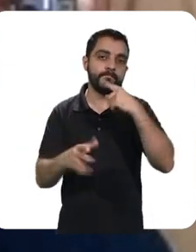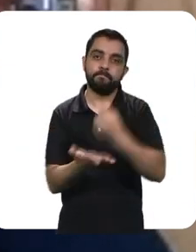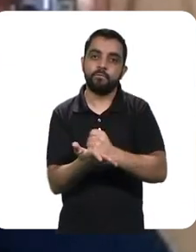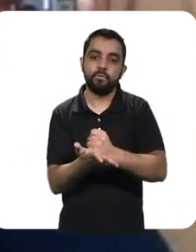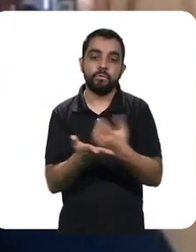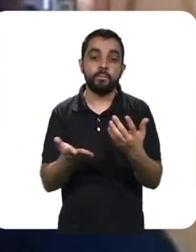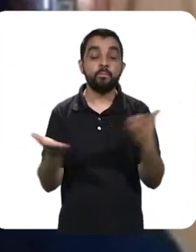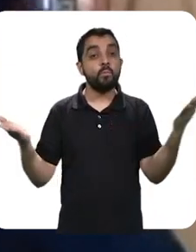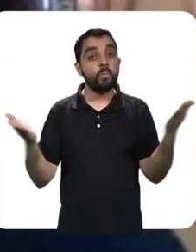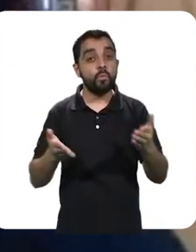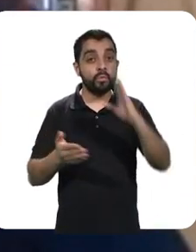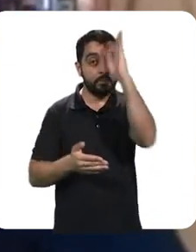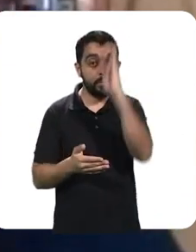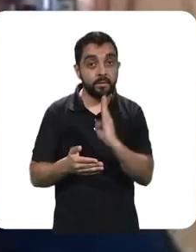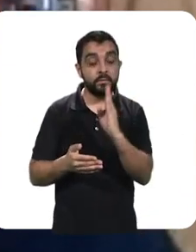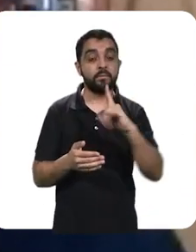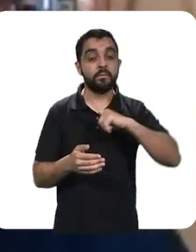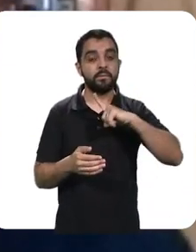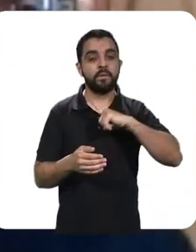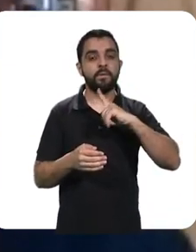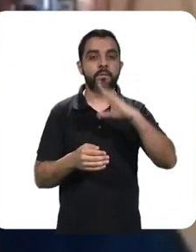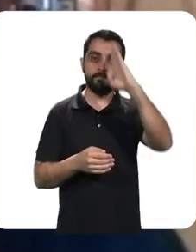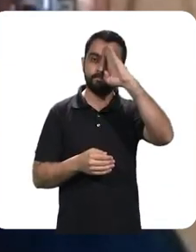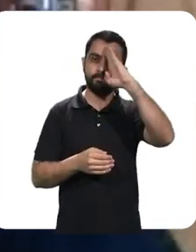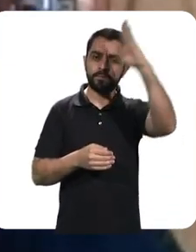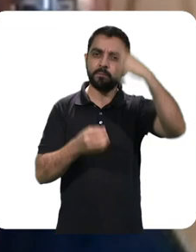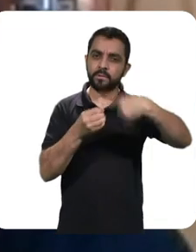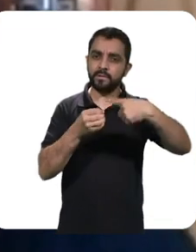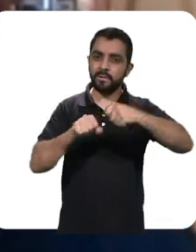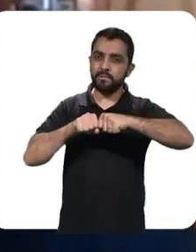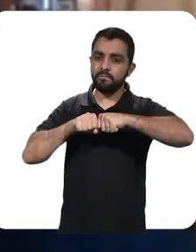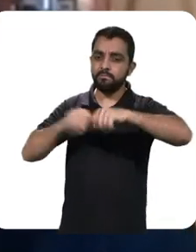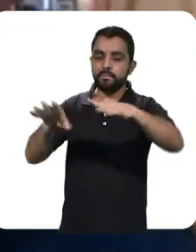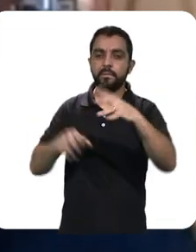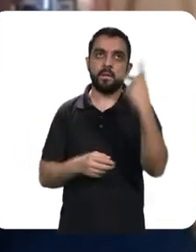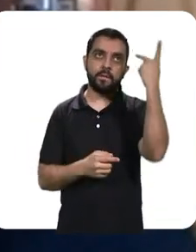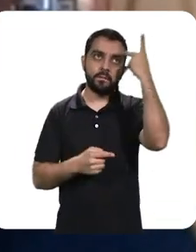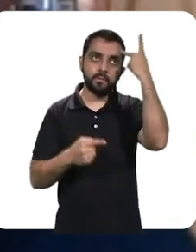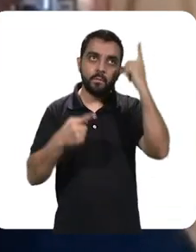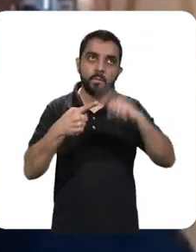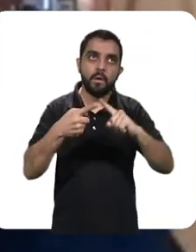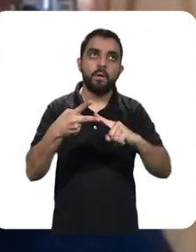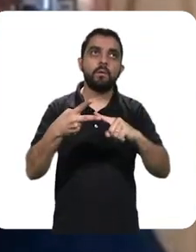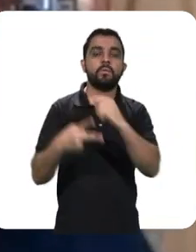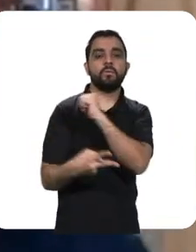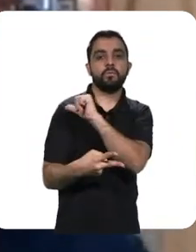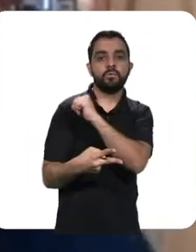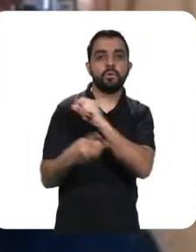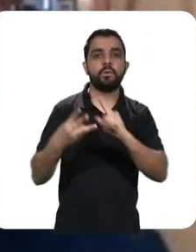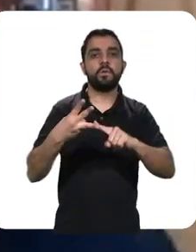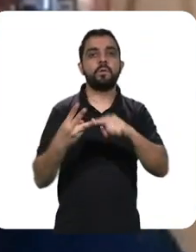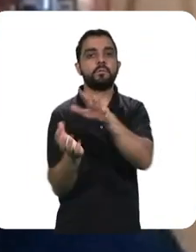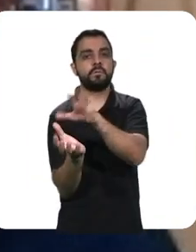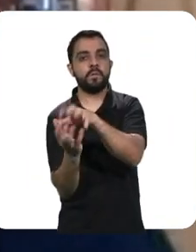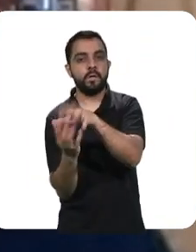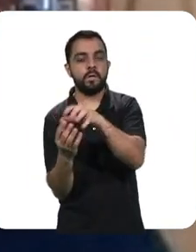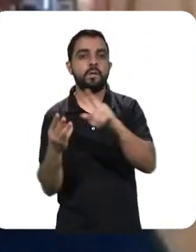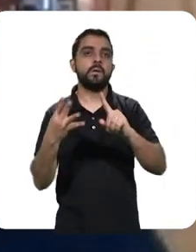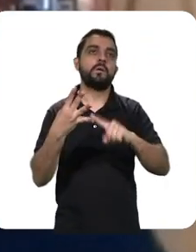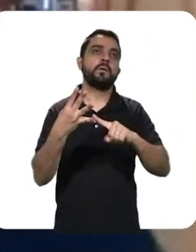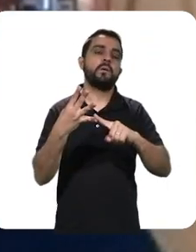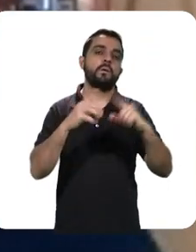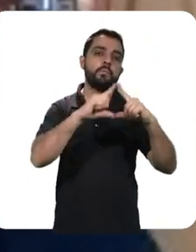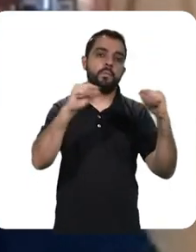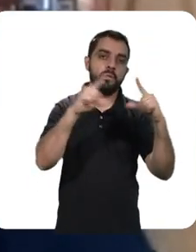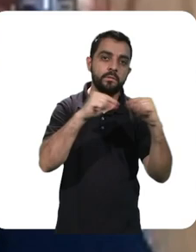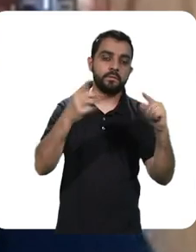Então, hoje, o epicentro aqui, os epicentros são basicamente São Paulo, Rio de Janeiro, Ceará, Distrito